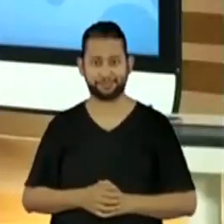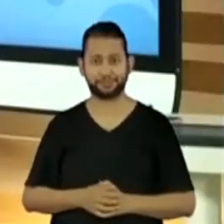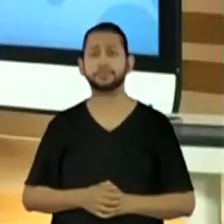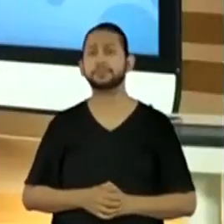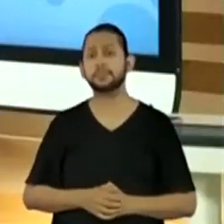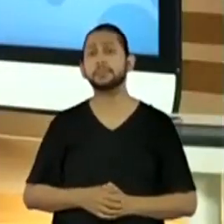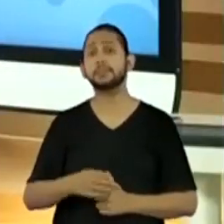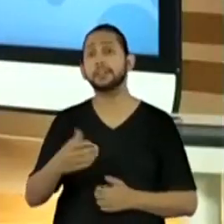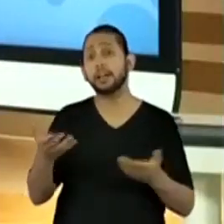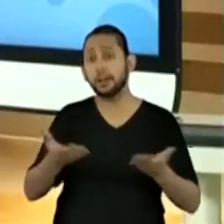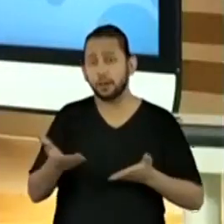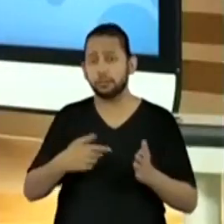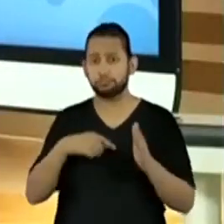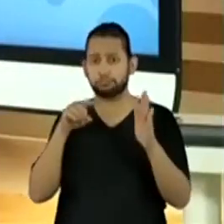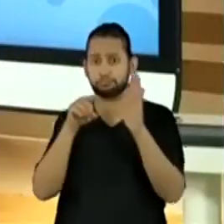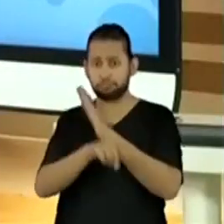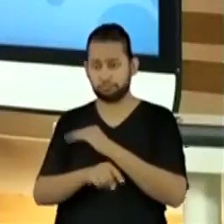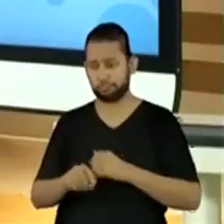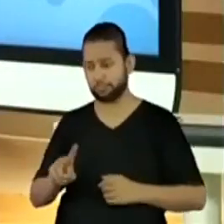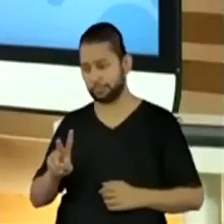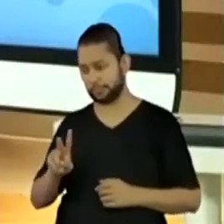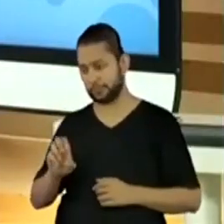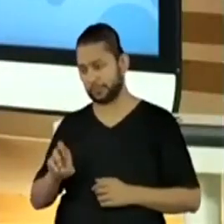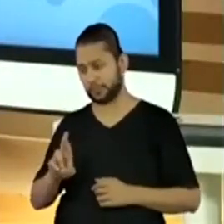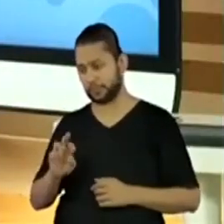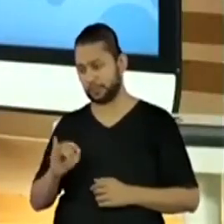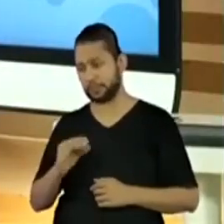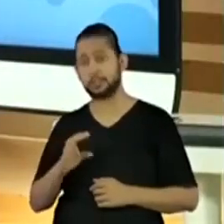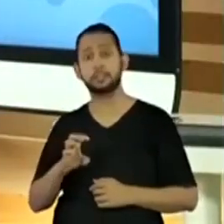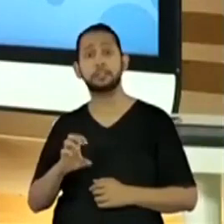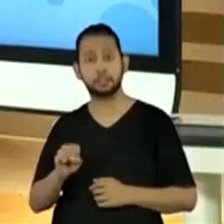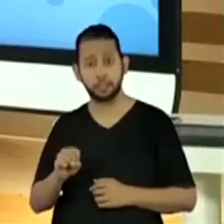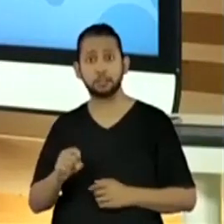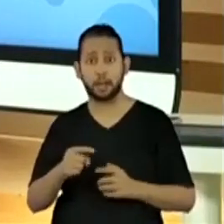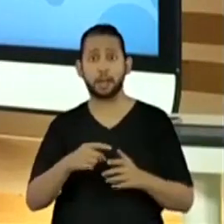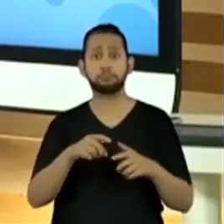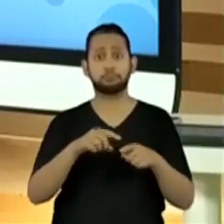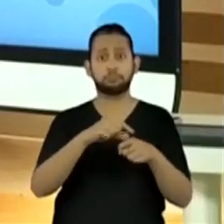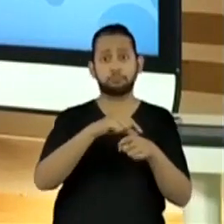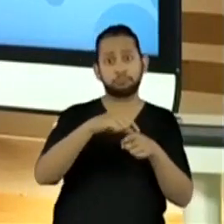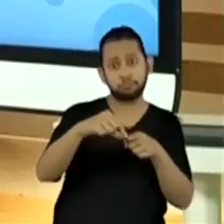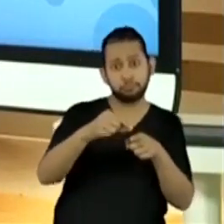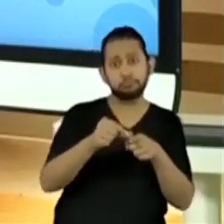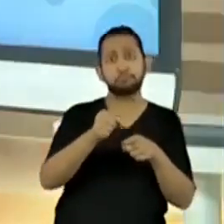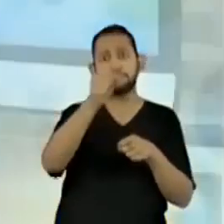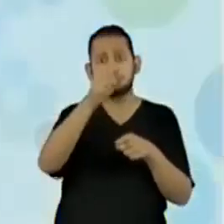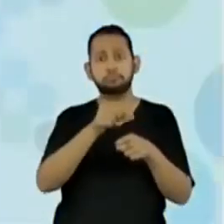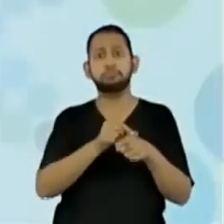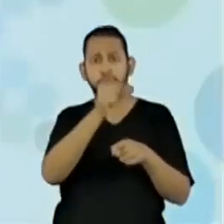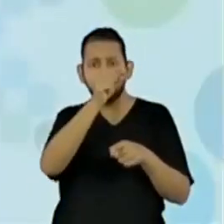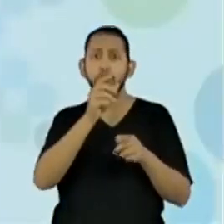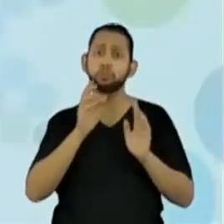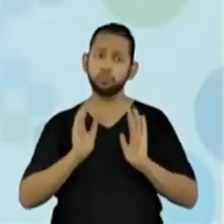vértices são aquelas pontinhas onde se encontram as arestas. Aqui eu tenho 1,